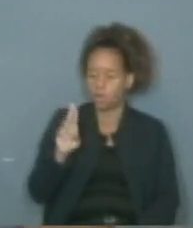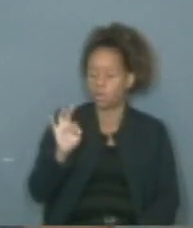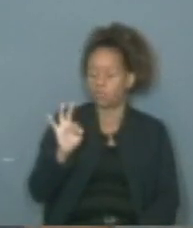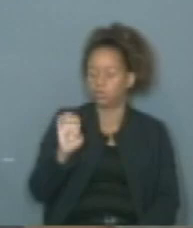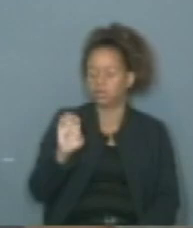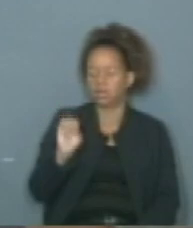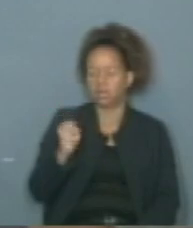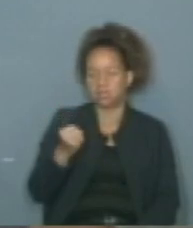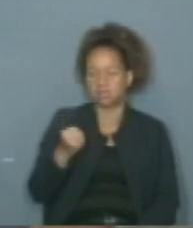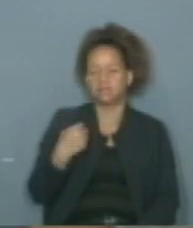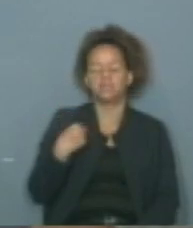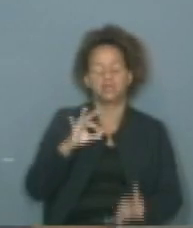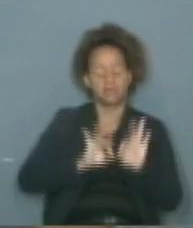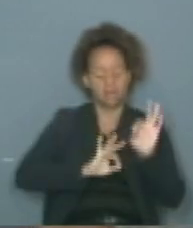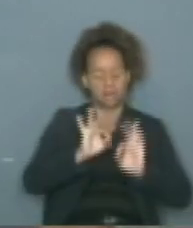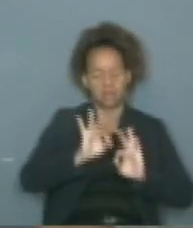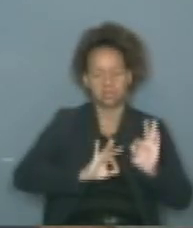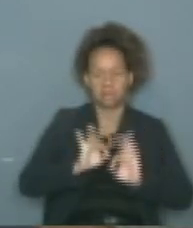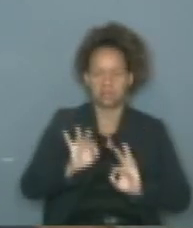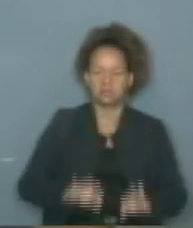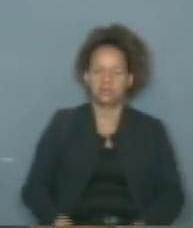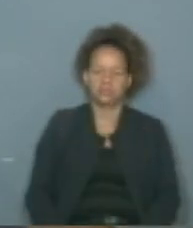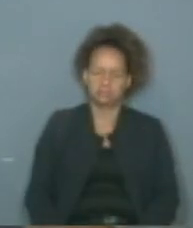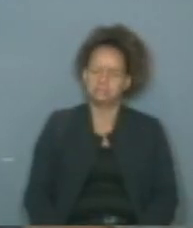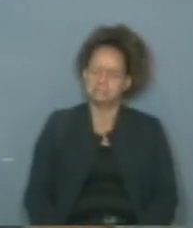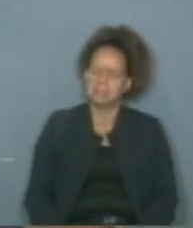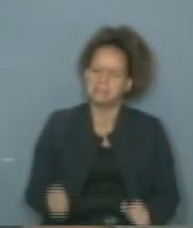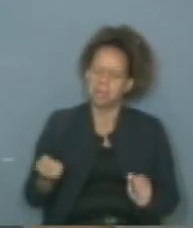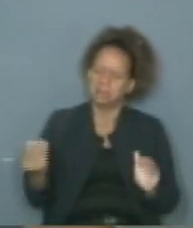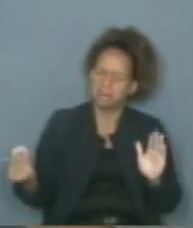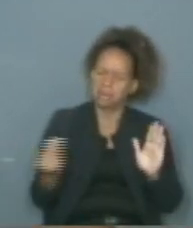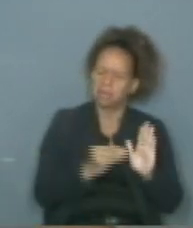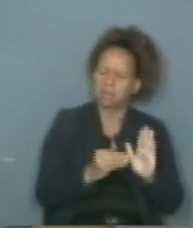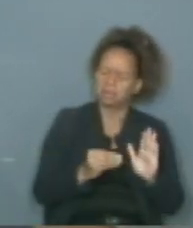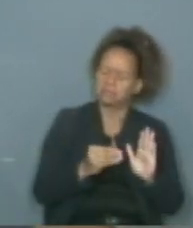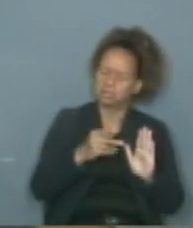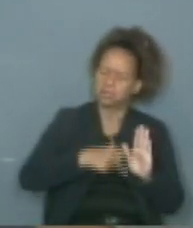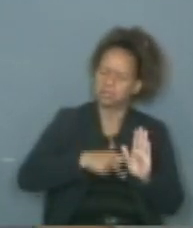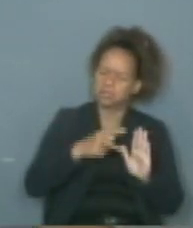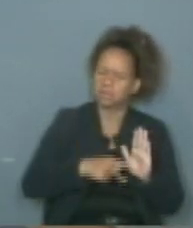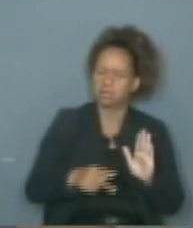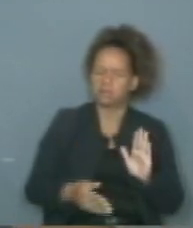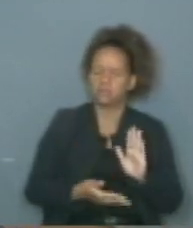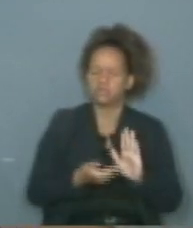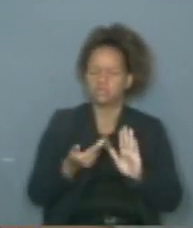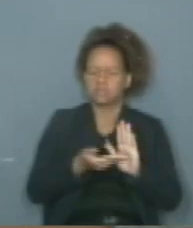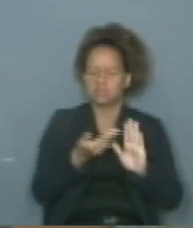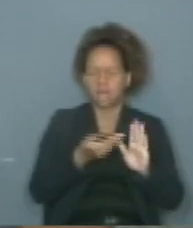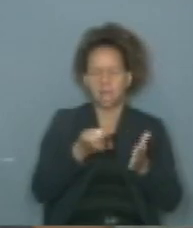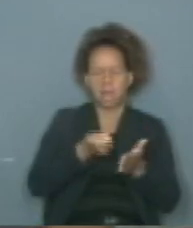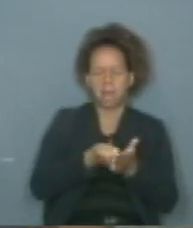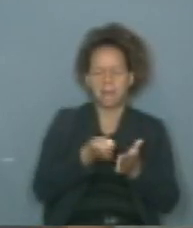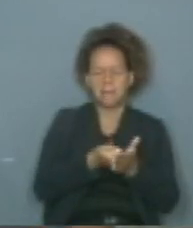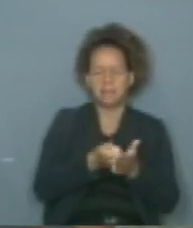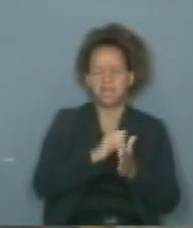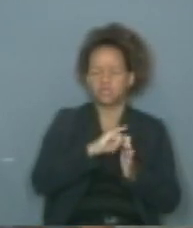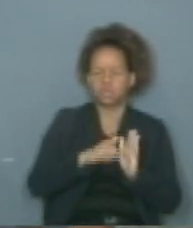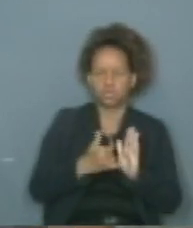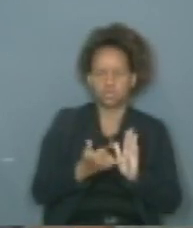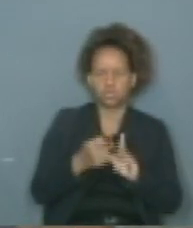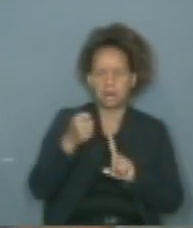sua regularização. Isso também poderia constar no projeto. Eliminar cobranças de